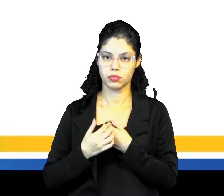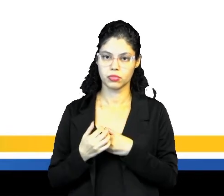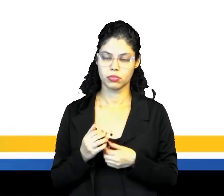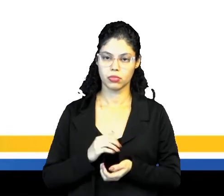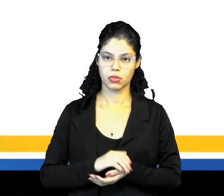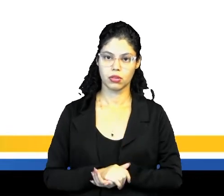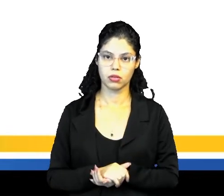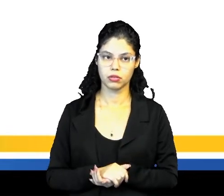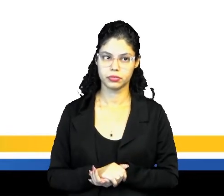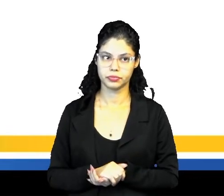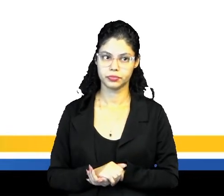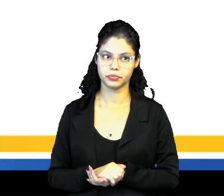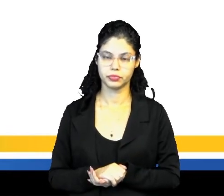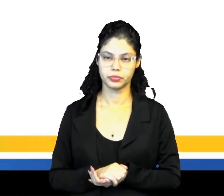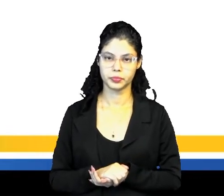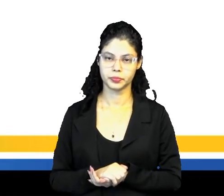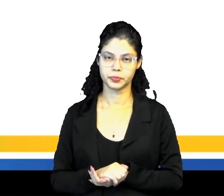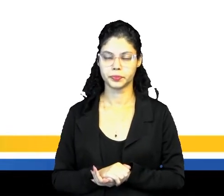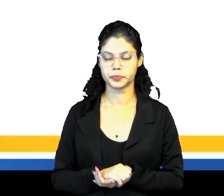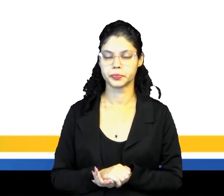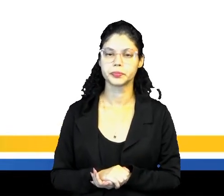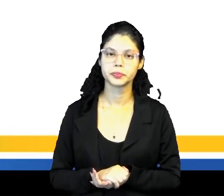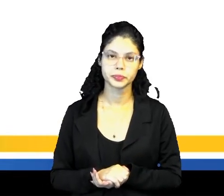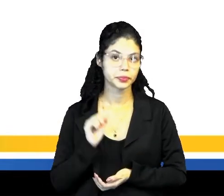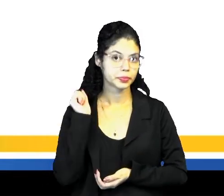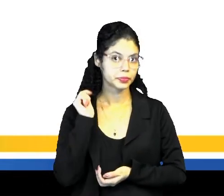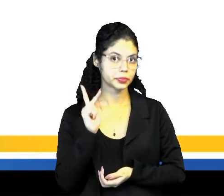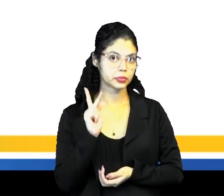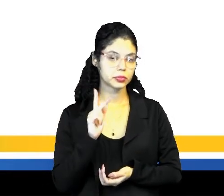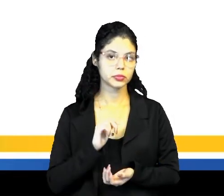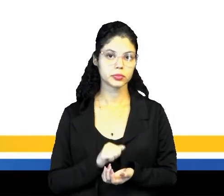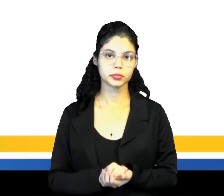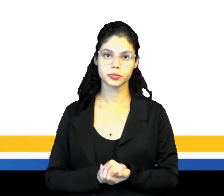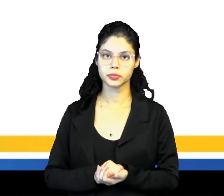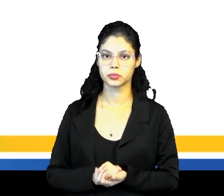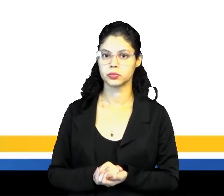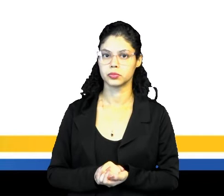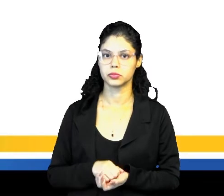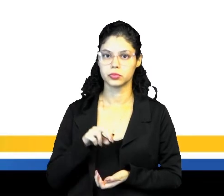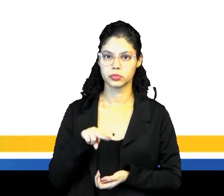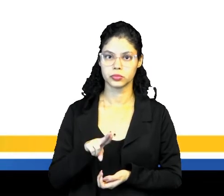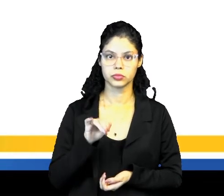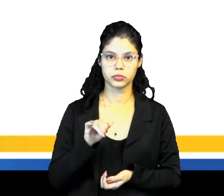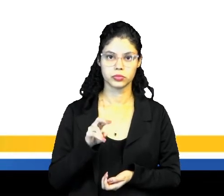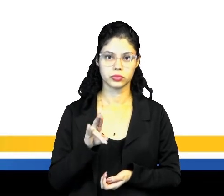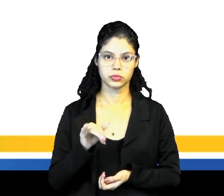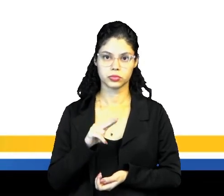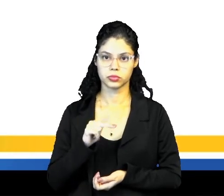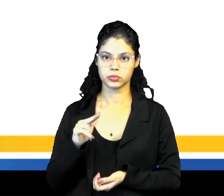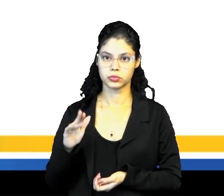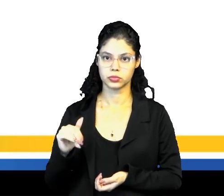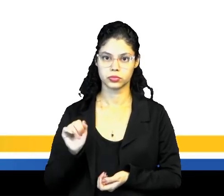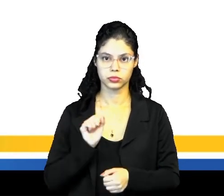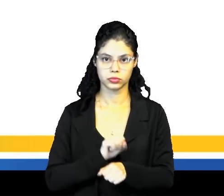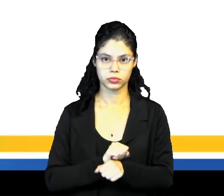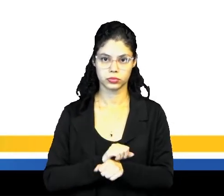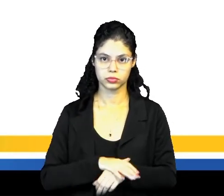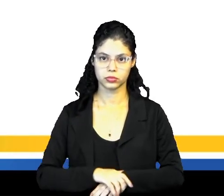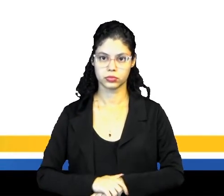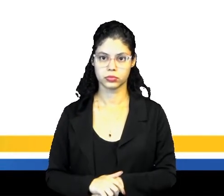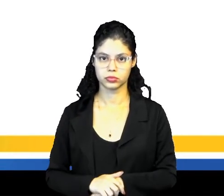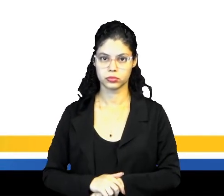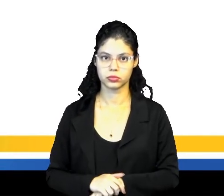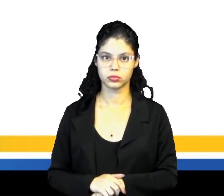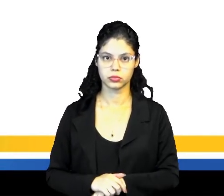constroem aí um significado completamente diferente, ok? No caso ali, né, never give up, nunca desista.